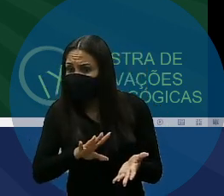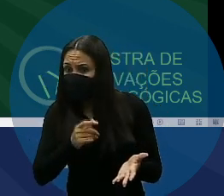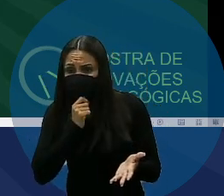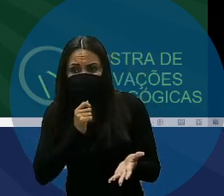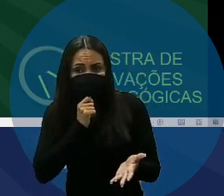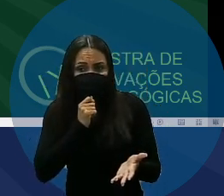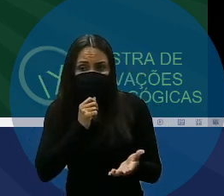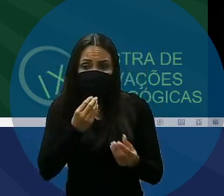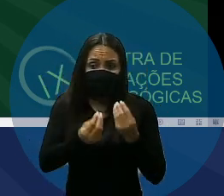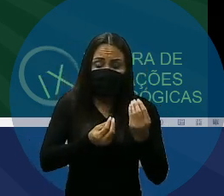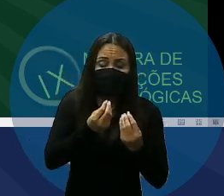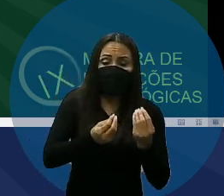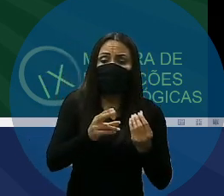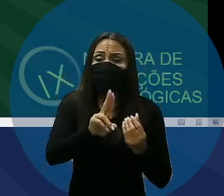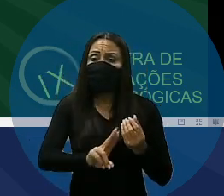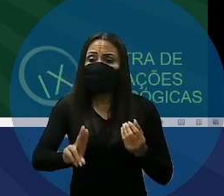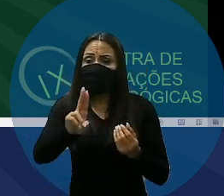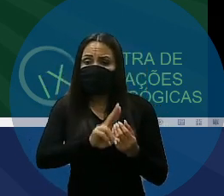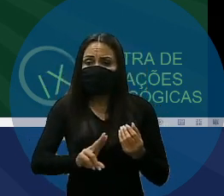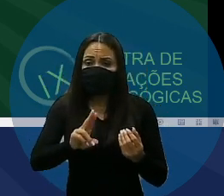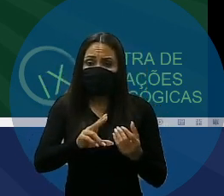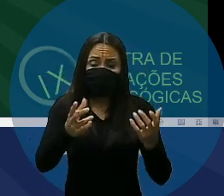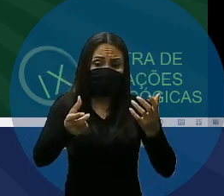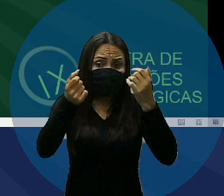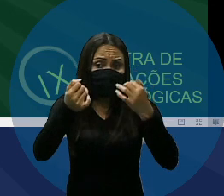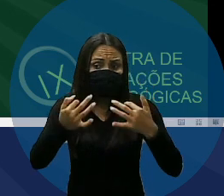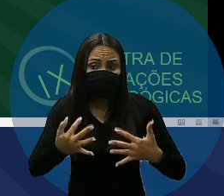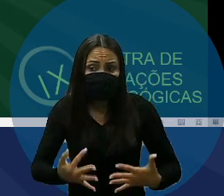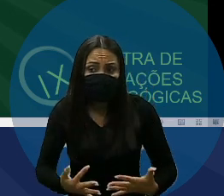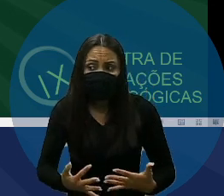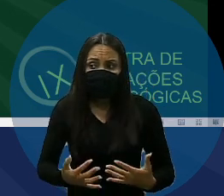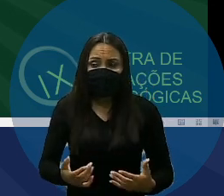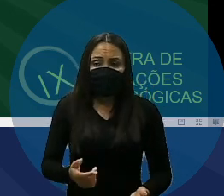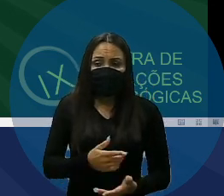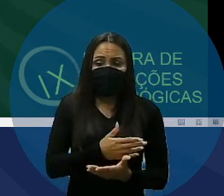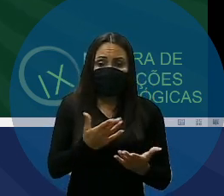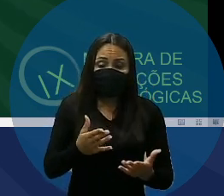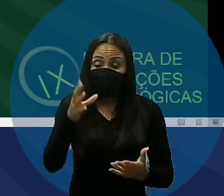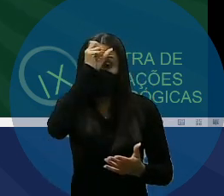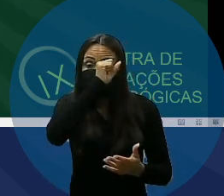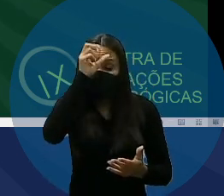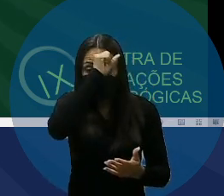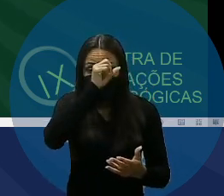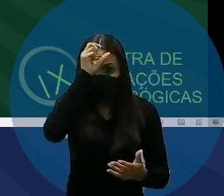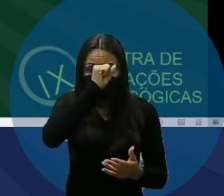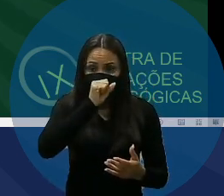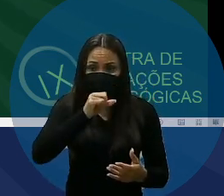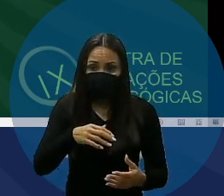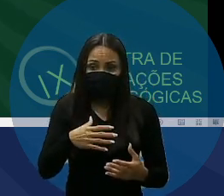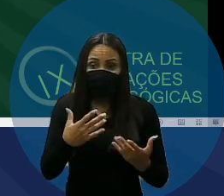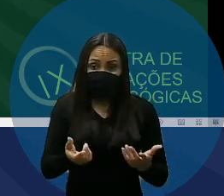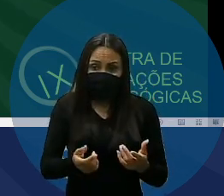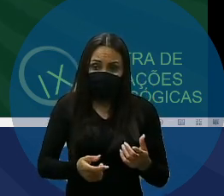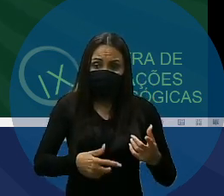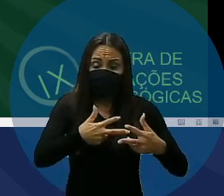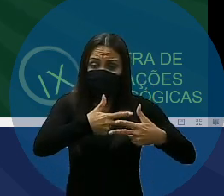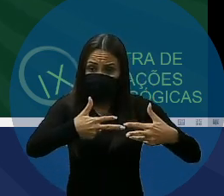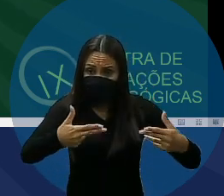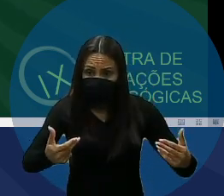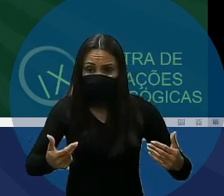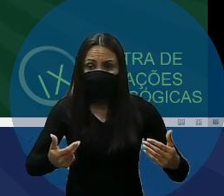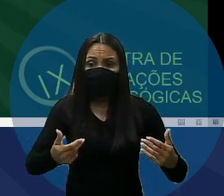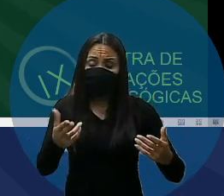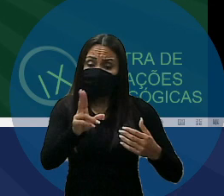utilizar um transferidor. Então, um dos resultados que a gente teve foi os meninos aprenderem esses instrumentos matemáticos, né, e